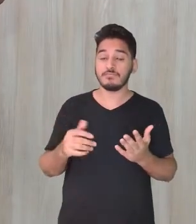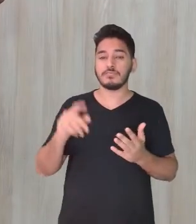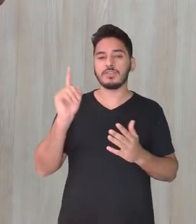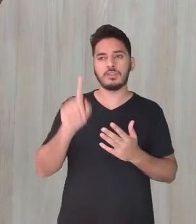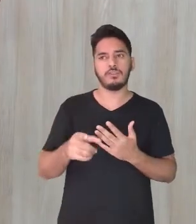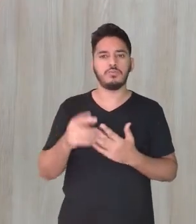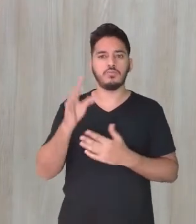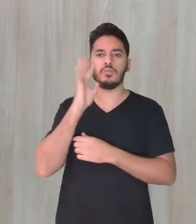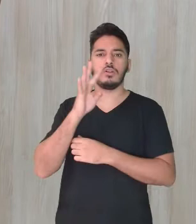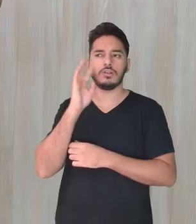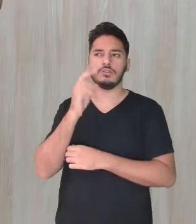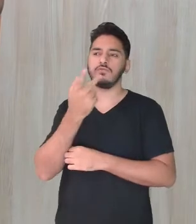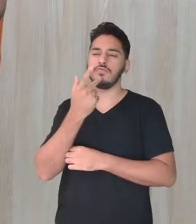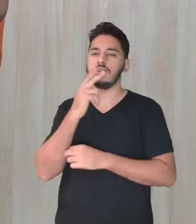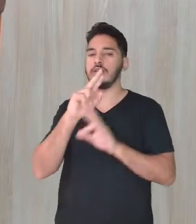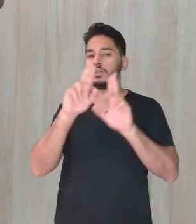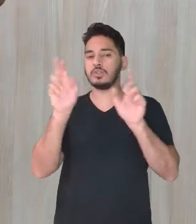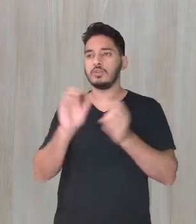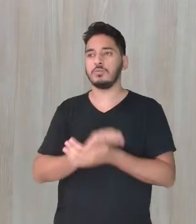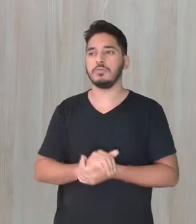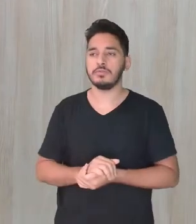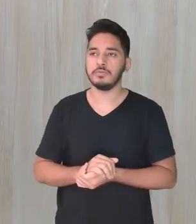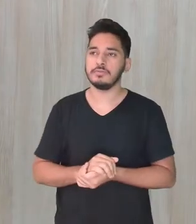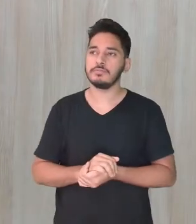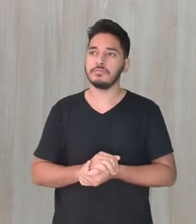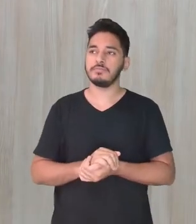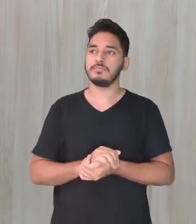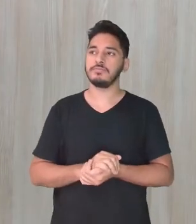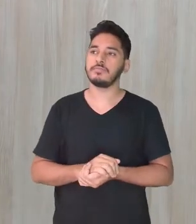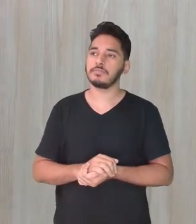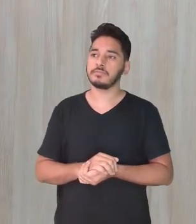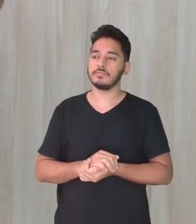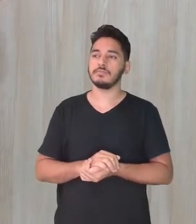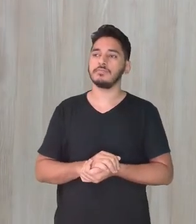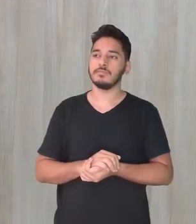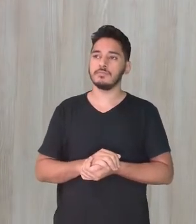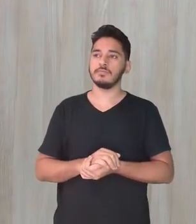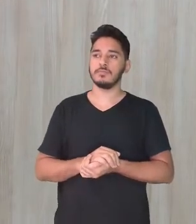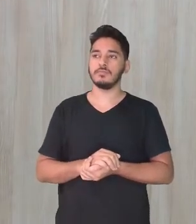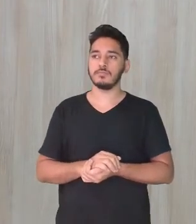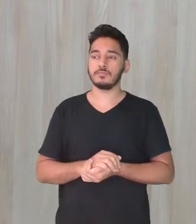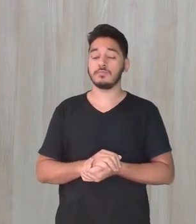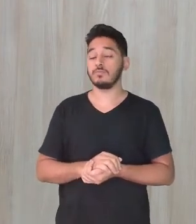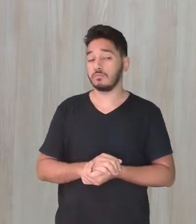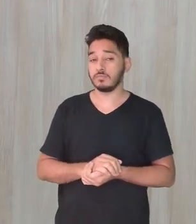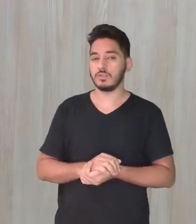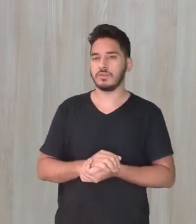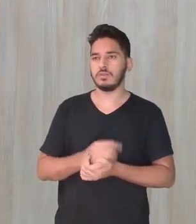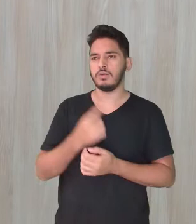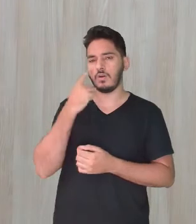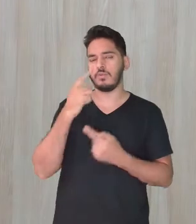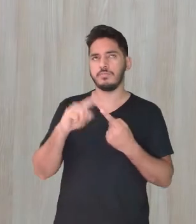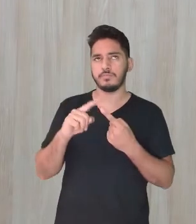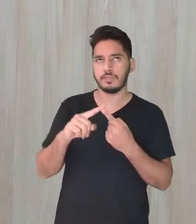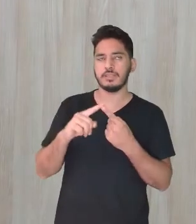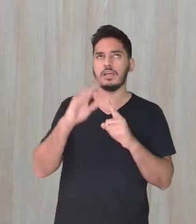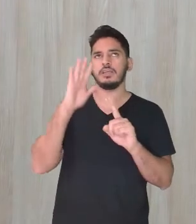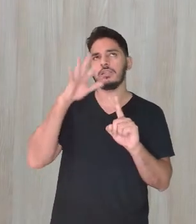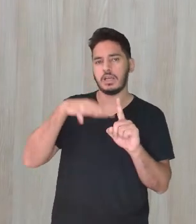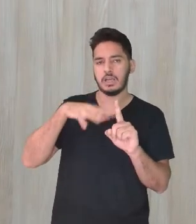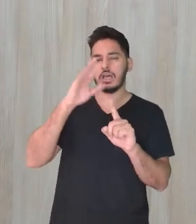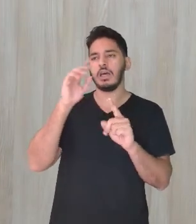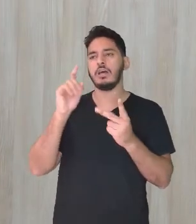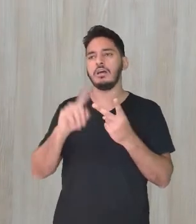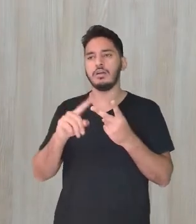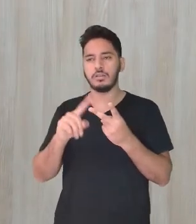muito legal a gente falar sobre isso, já ia dizer muito importante de novo. E aí, ó, vejam, a gente tem a parte sagrada,